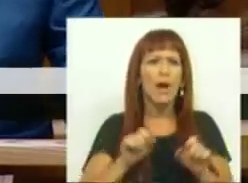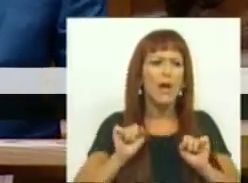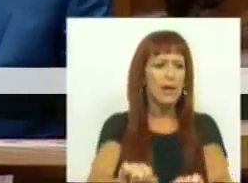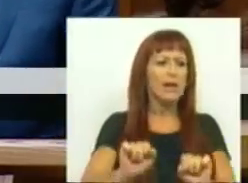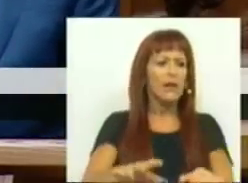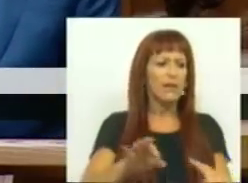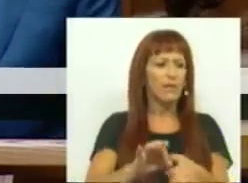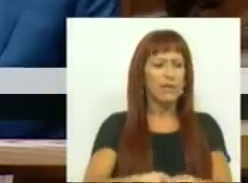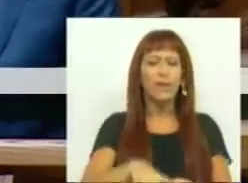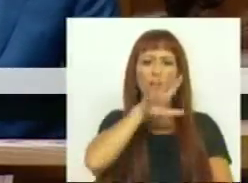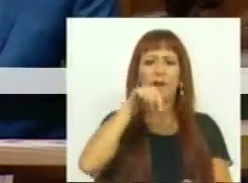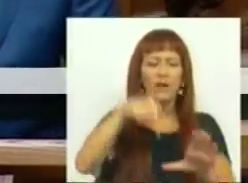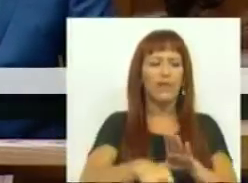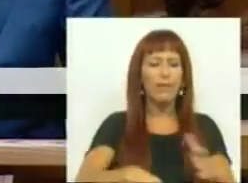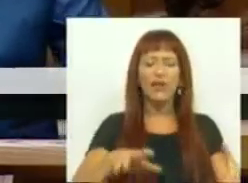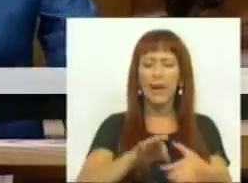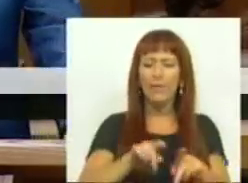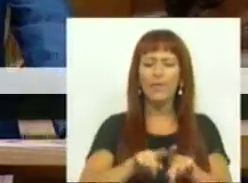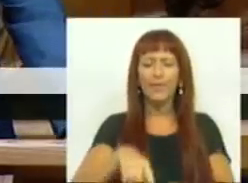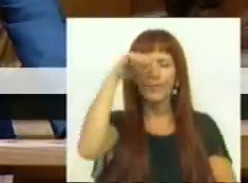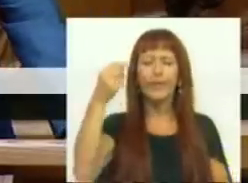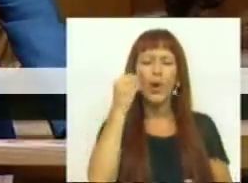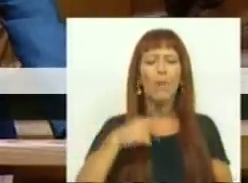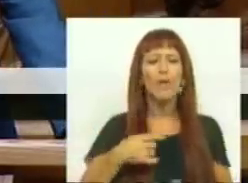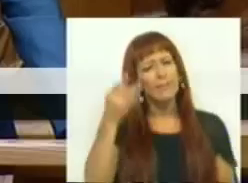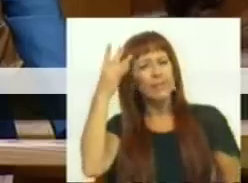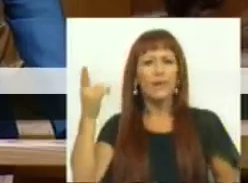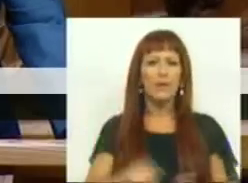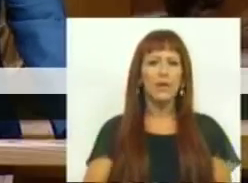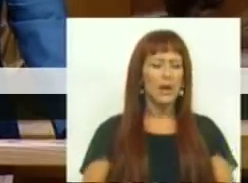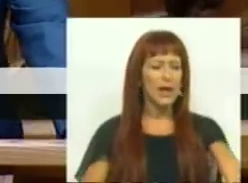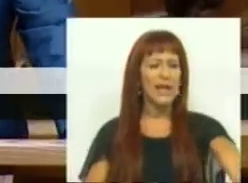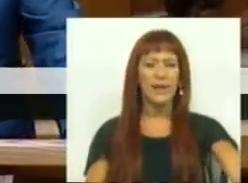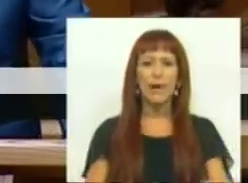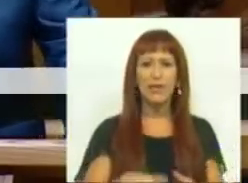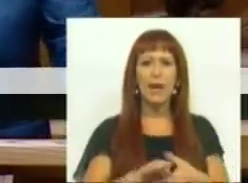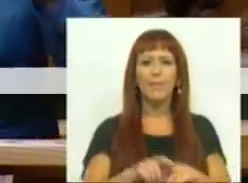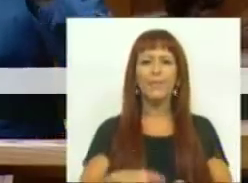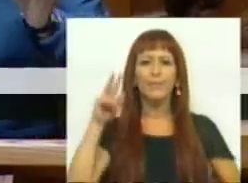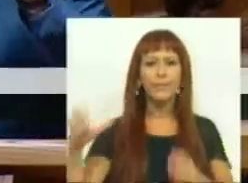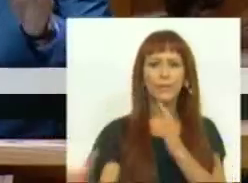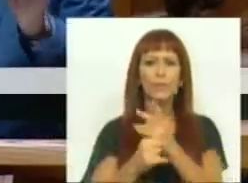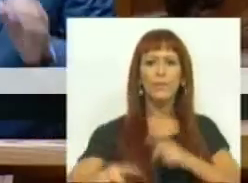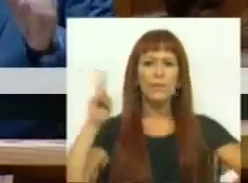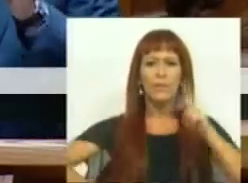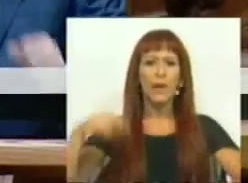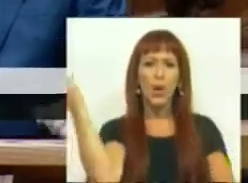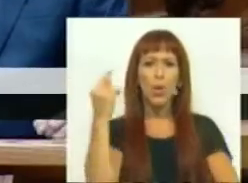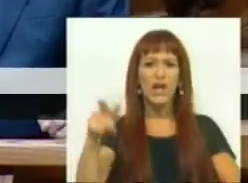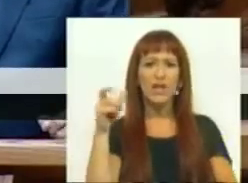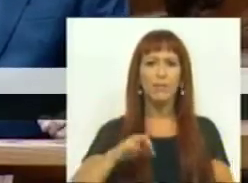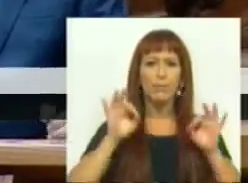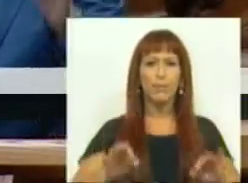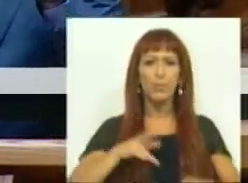empurrar tantas famílias para as dificuldades e como se atreve a um confisco fiscal na única certeza que os